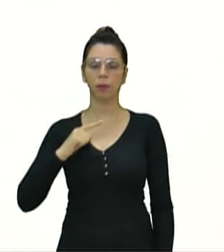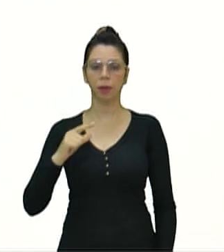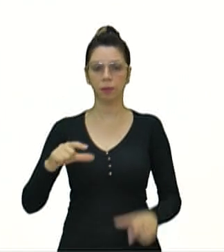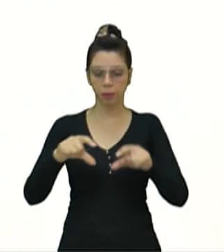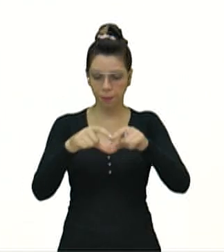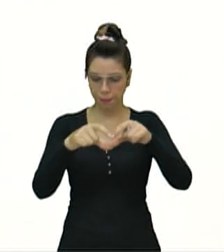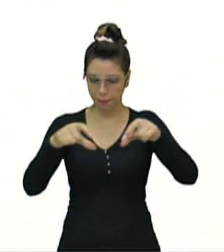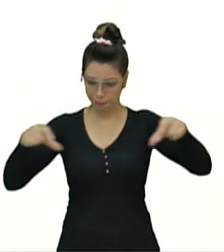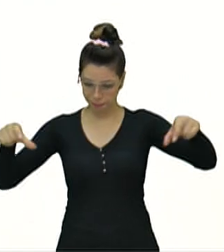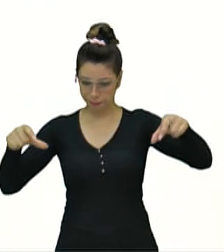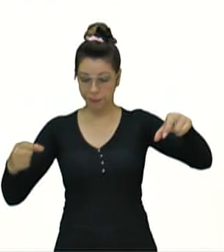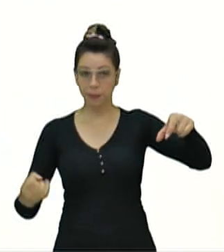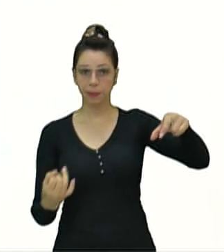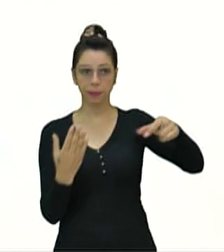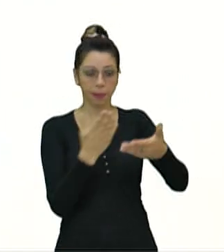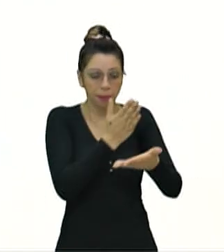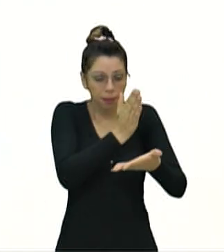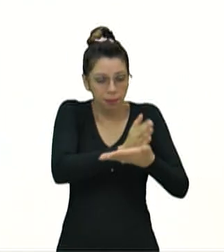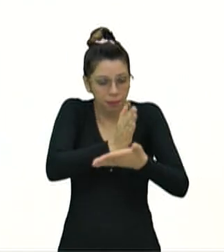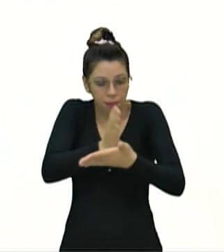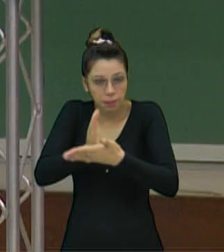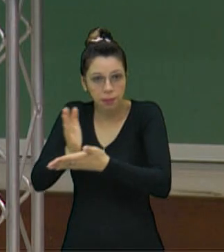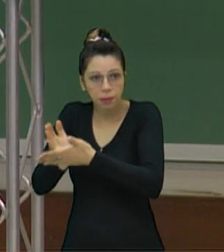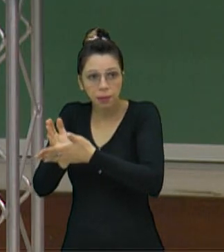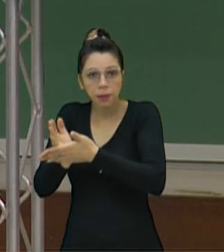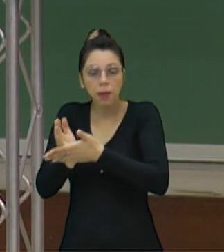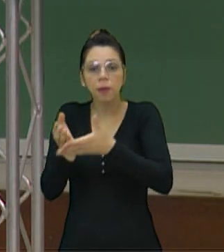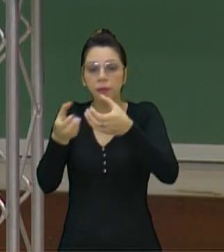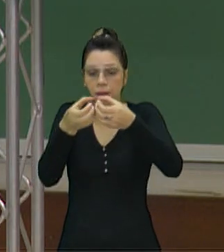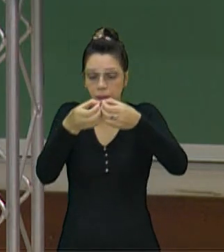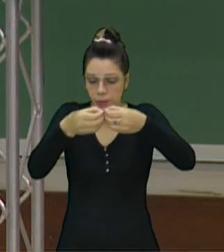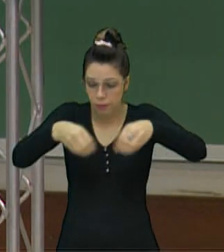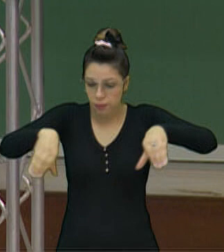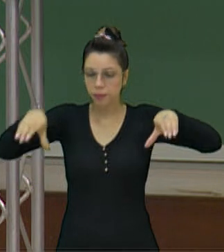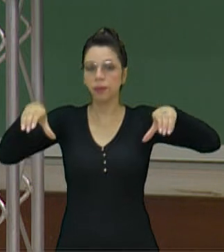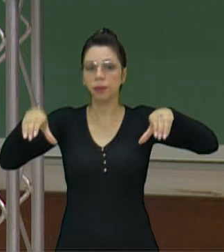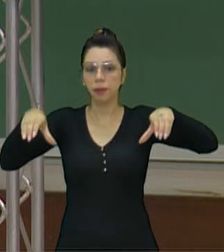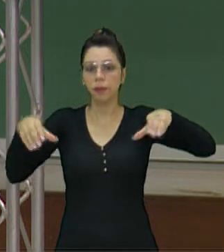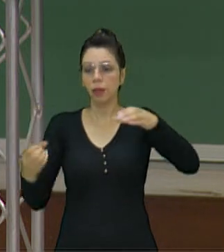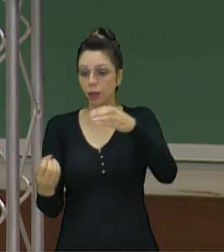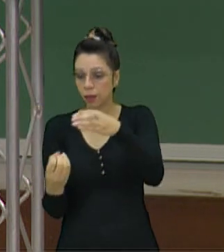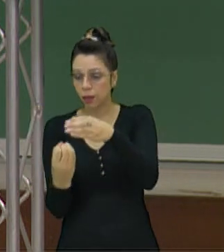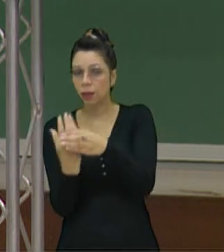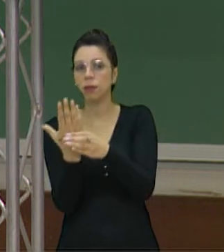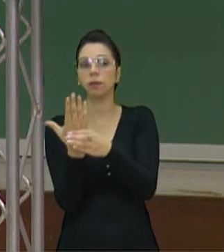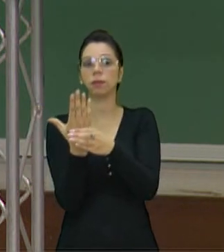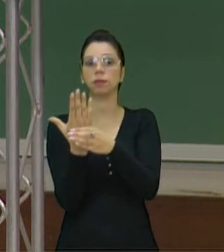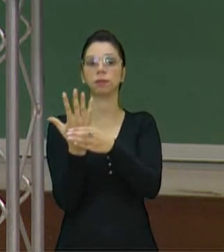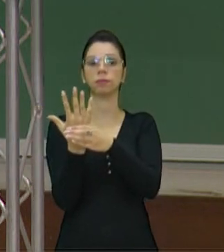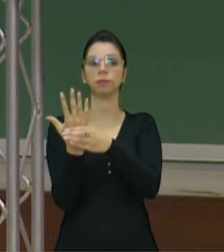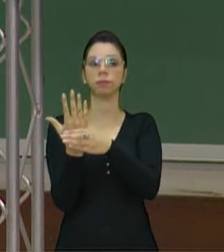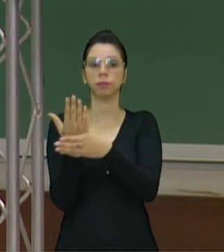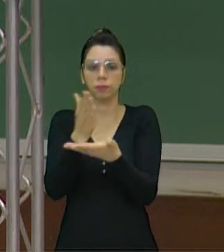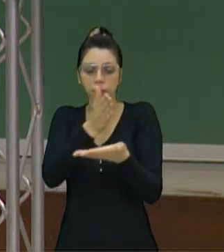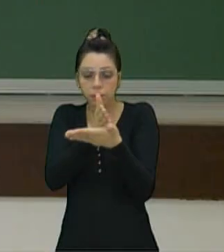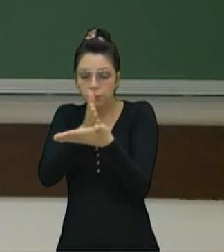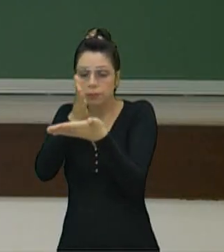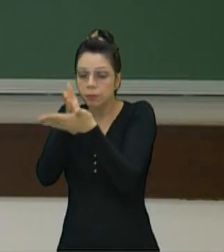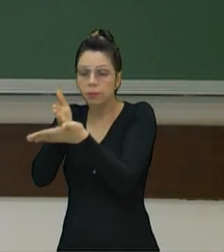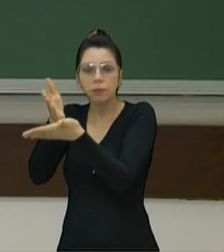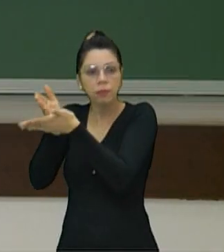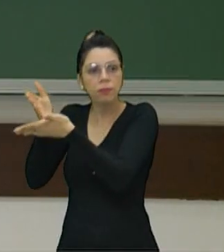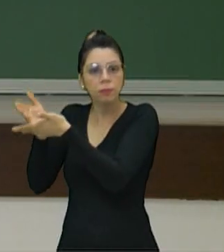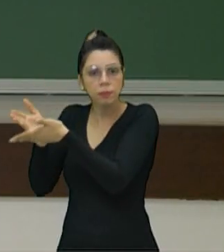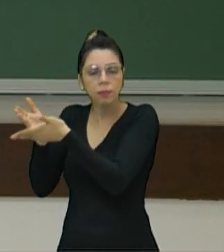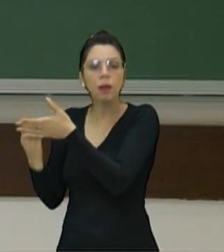planária inicial, você corta essa planária em dois, essa planária vai regenerar a partir dessas partes cortadas